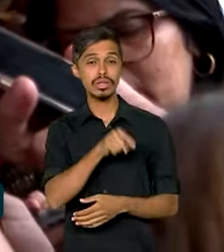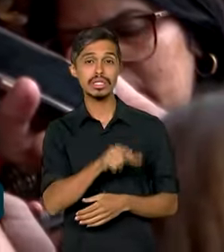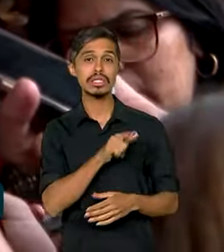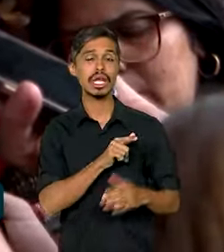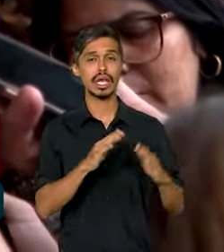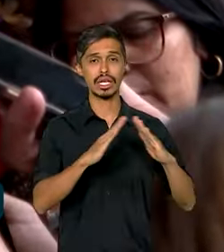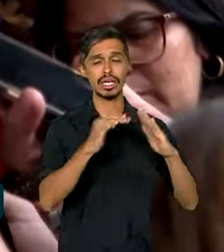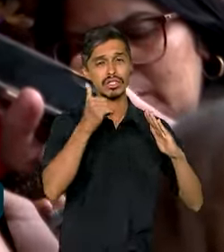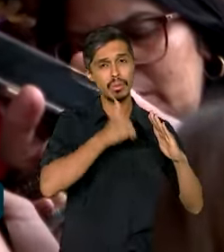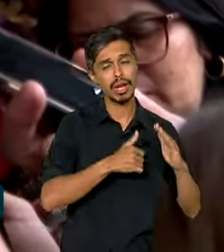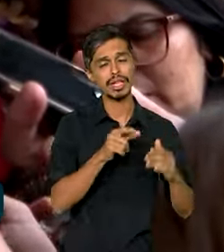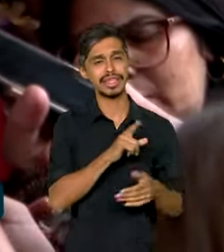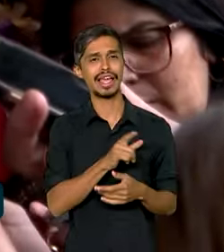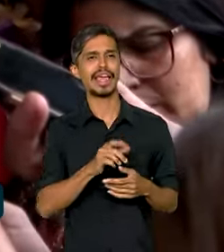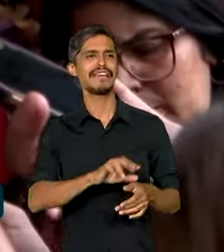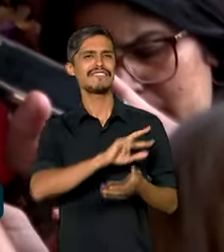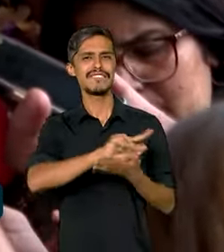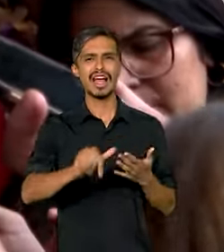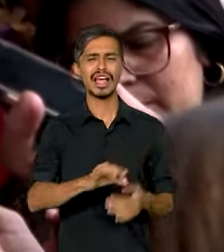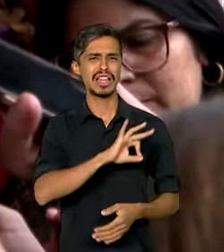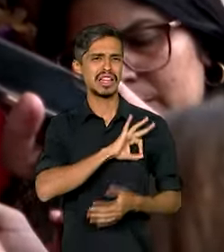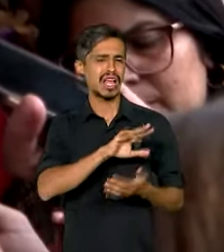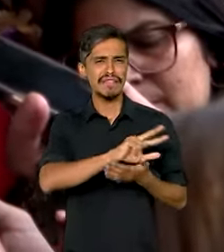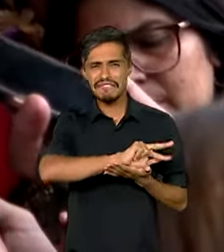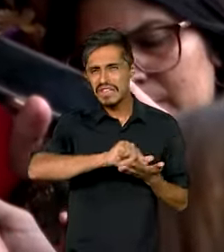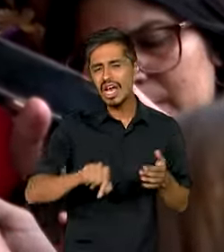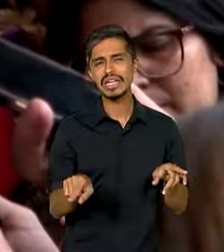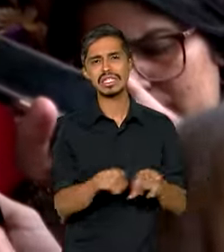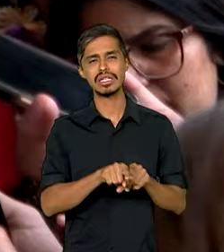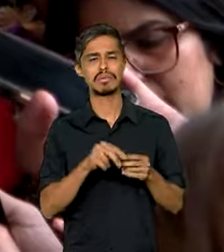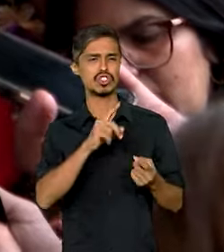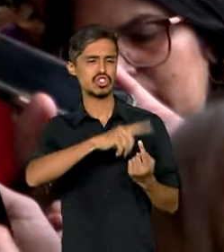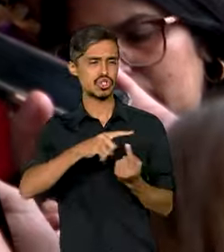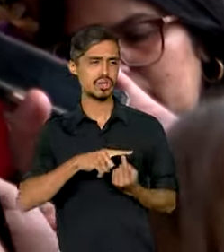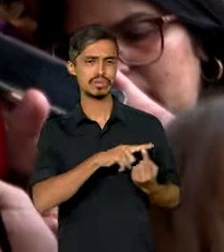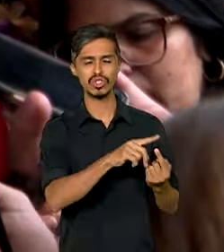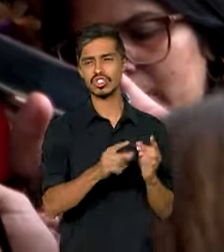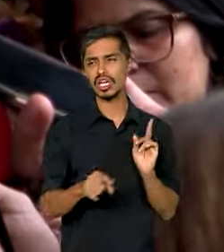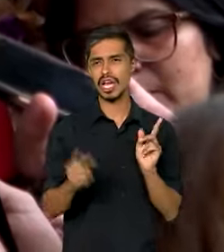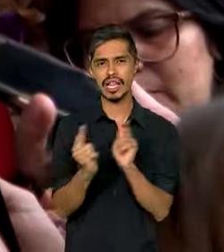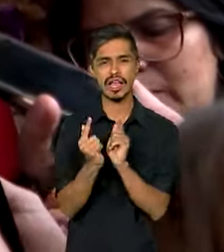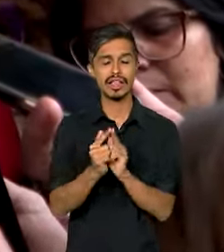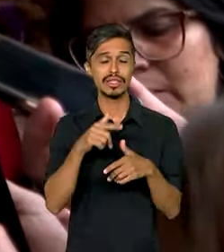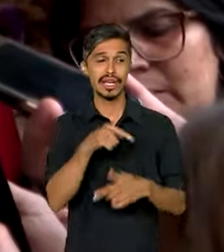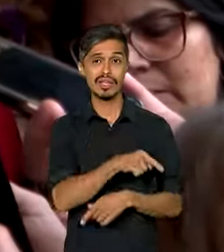financeira de cartório e ela passa a ser um atrativo pra gente poder discutir com as comunidades